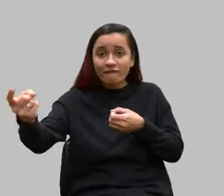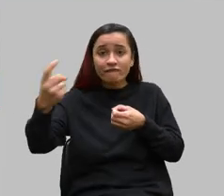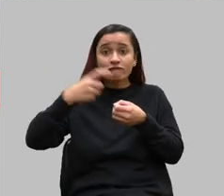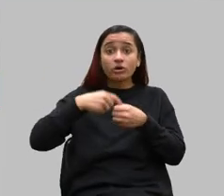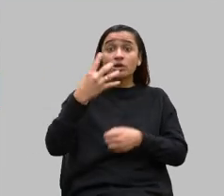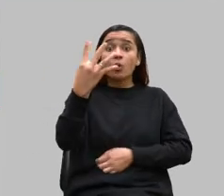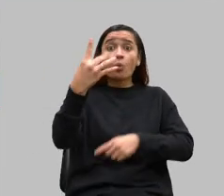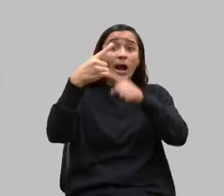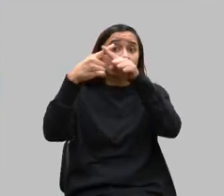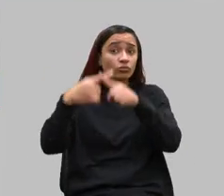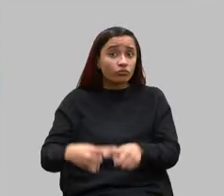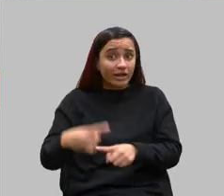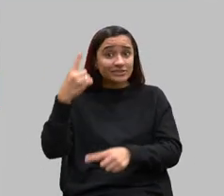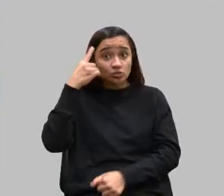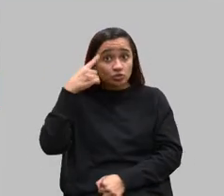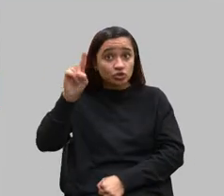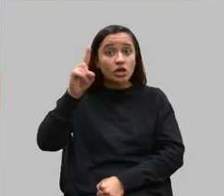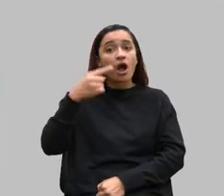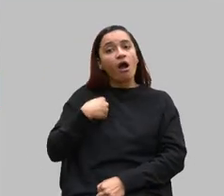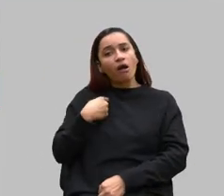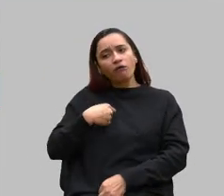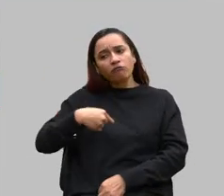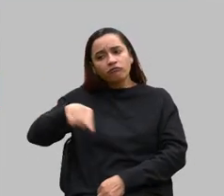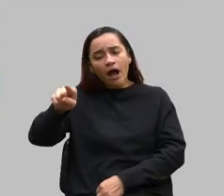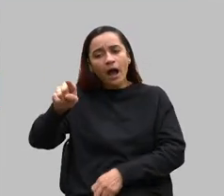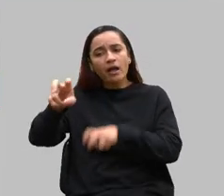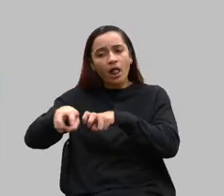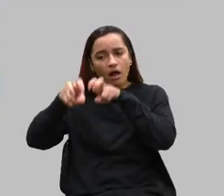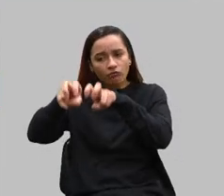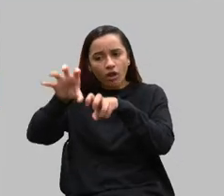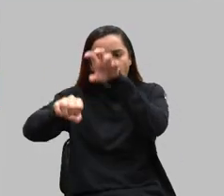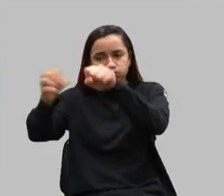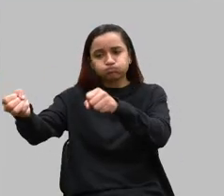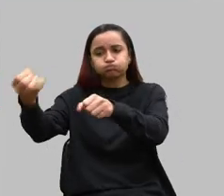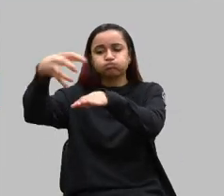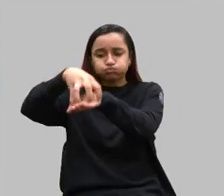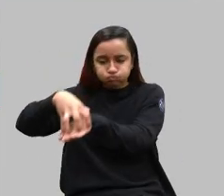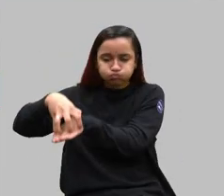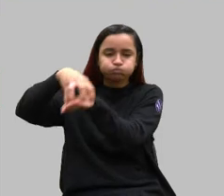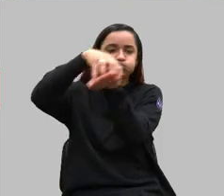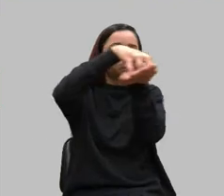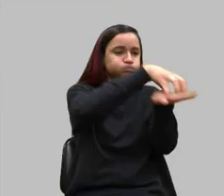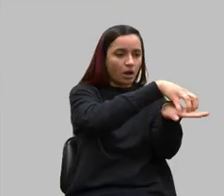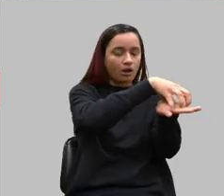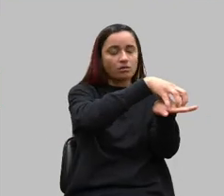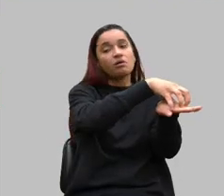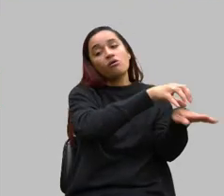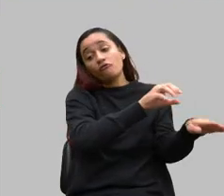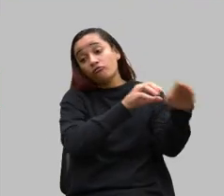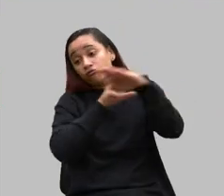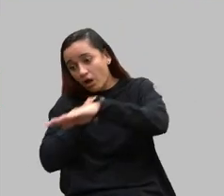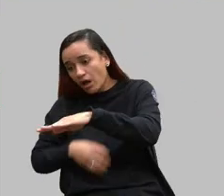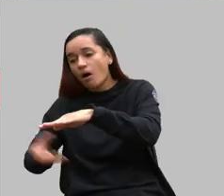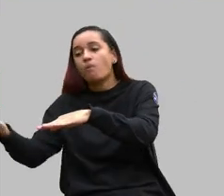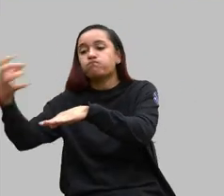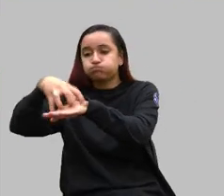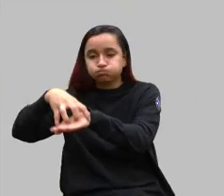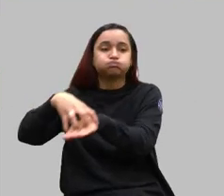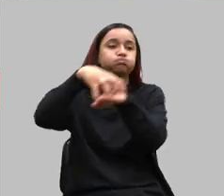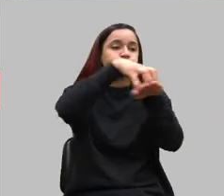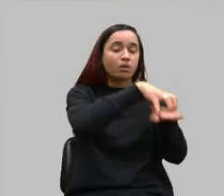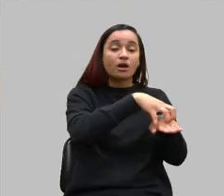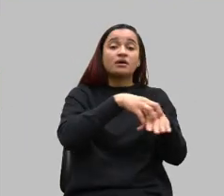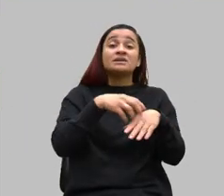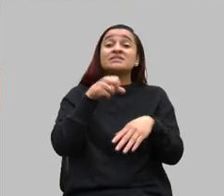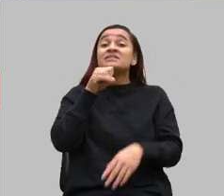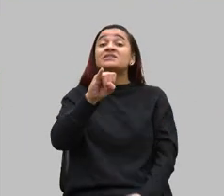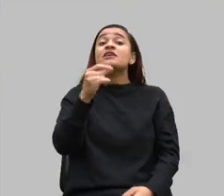dia ele vai lá na lavoura e traz se não tivesse o porto ali porque eu repito nós não temos mar então o